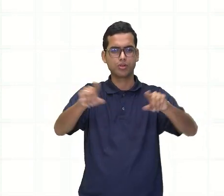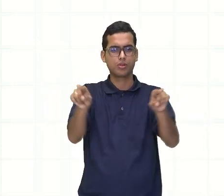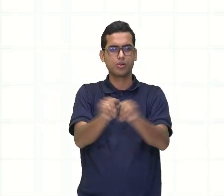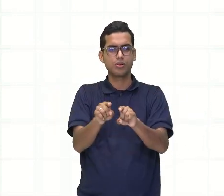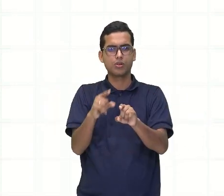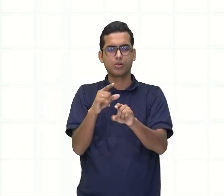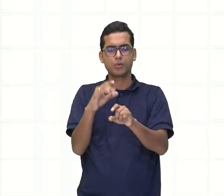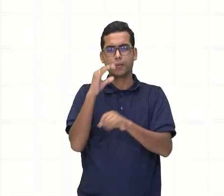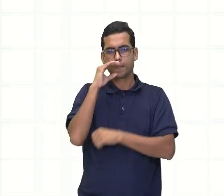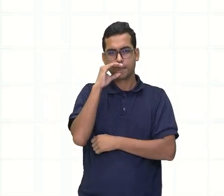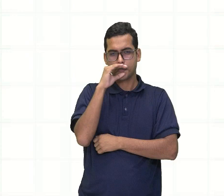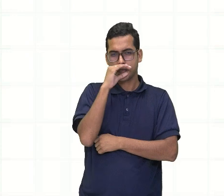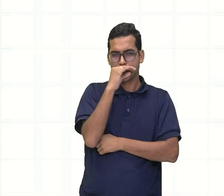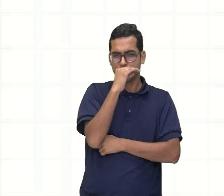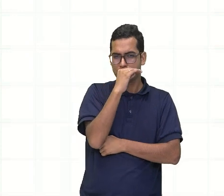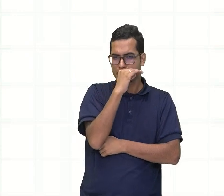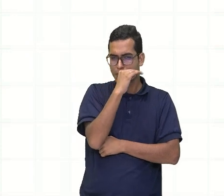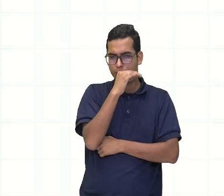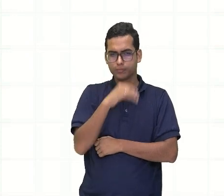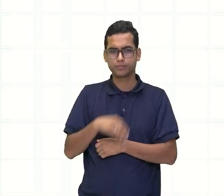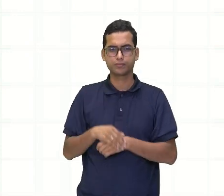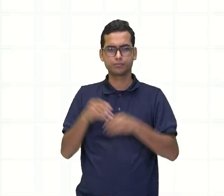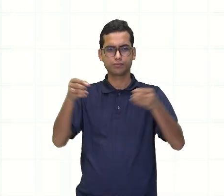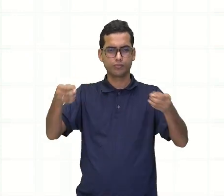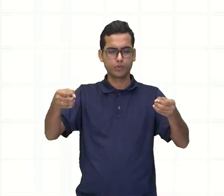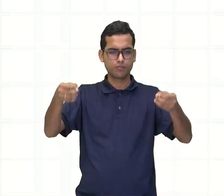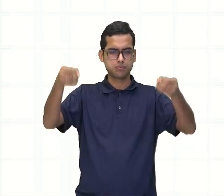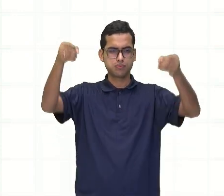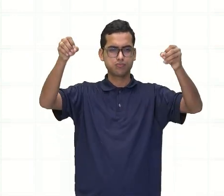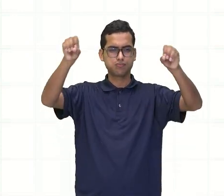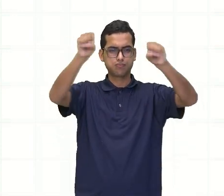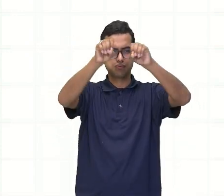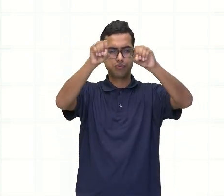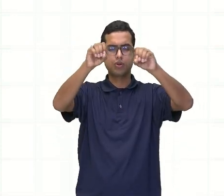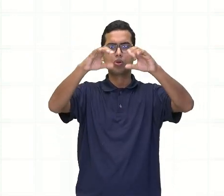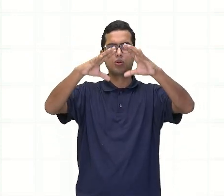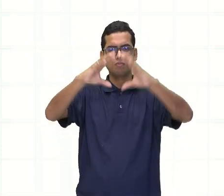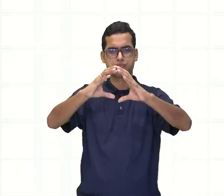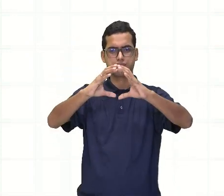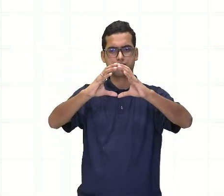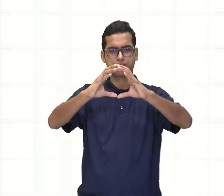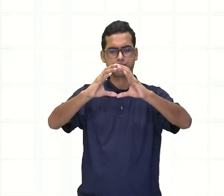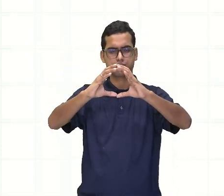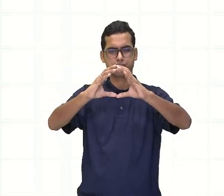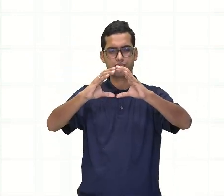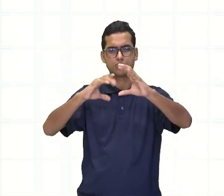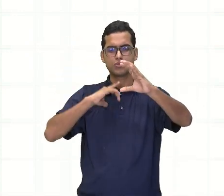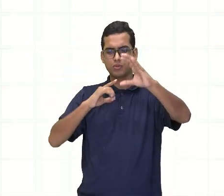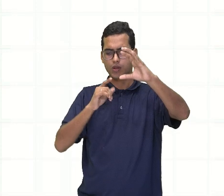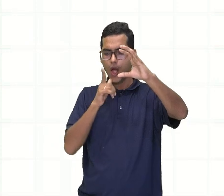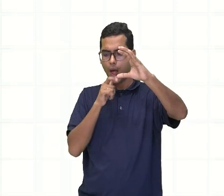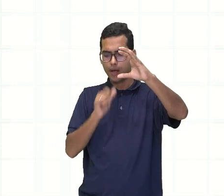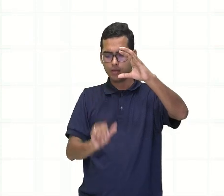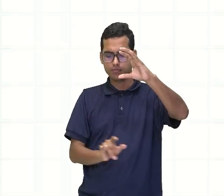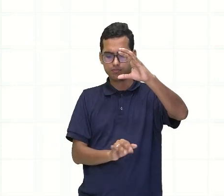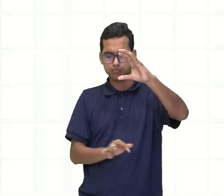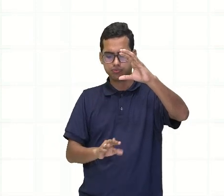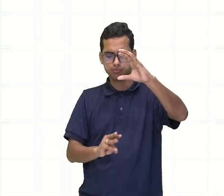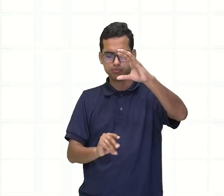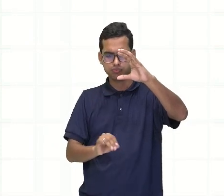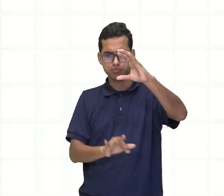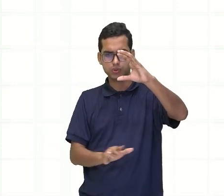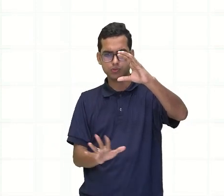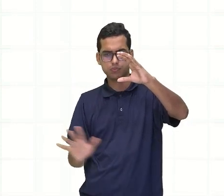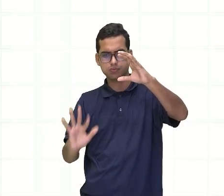aquecer, certo? A água muda de estado, faz o vapor, que é canalizado para cá, para essa